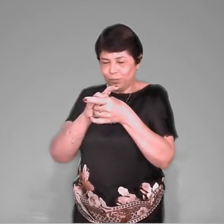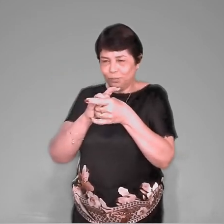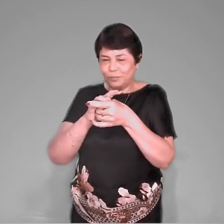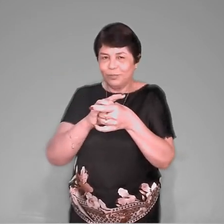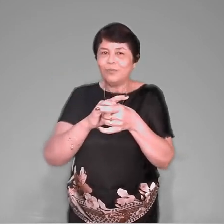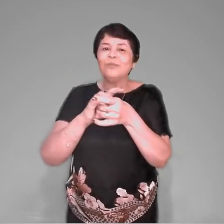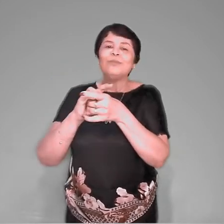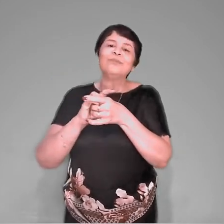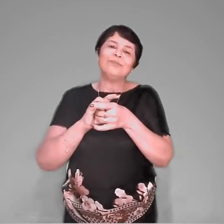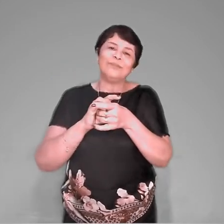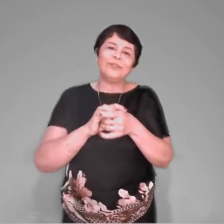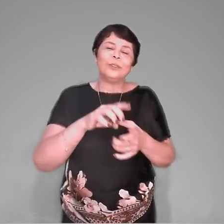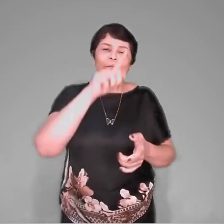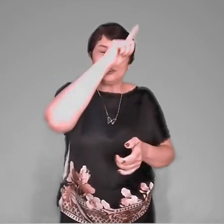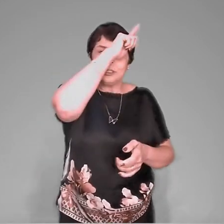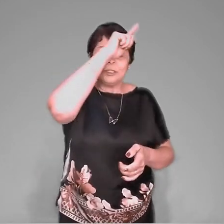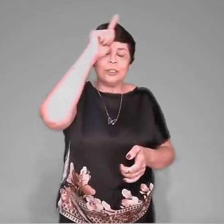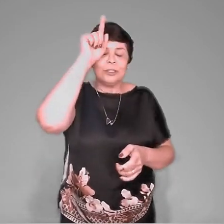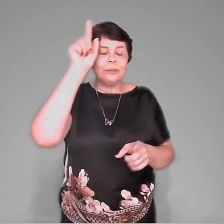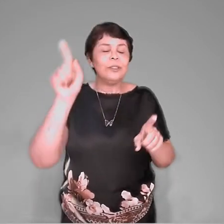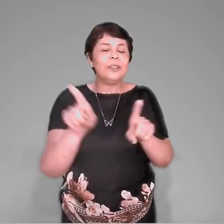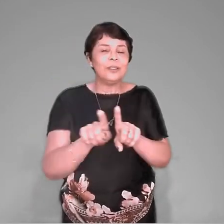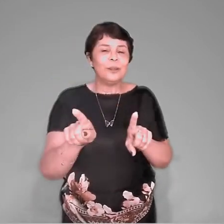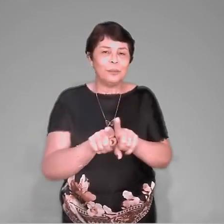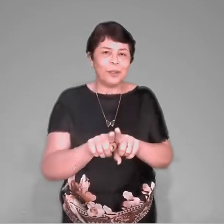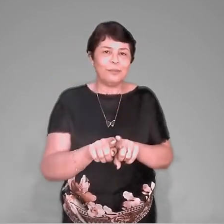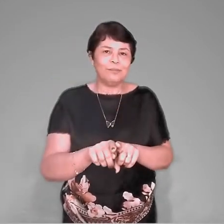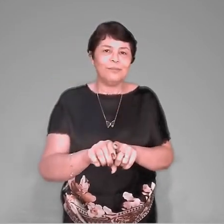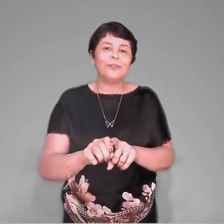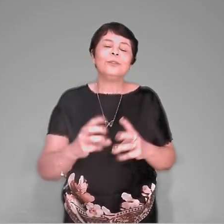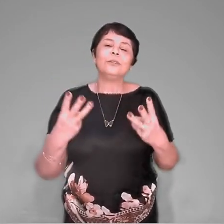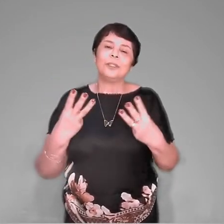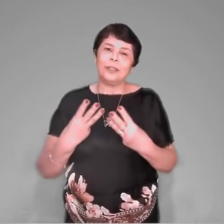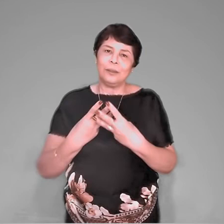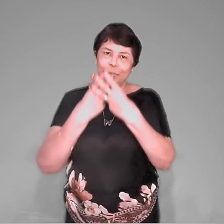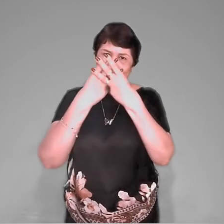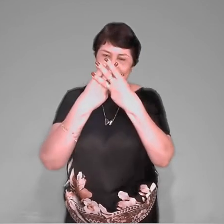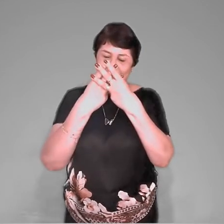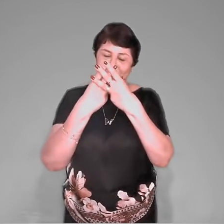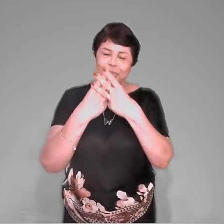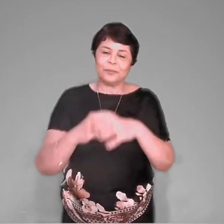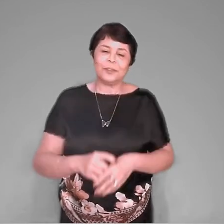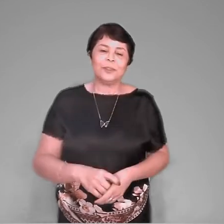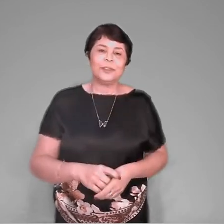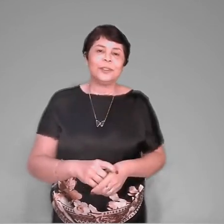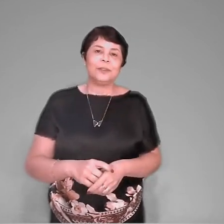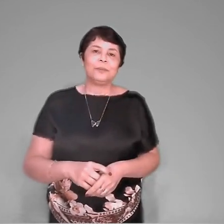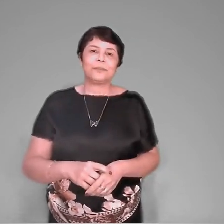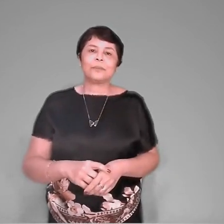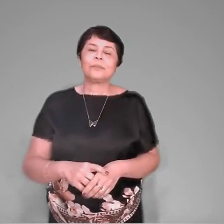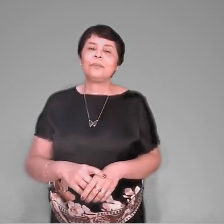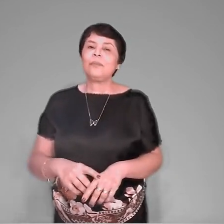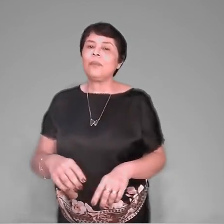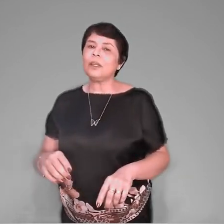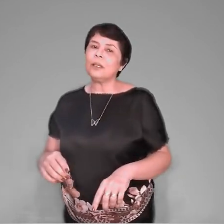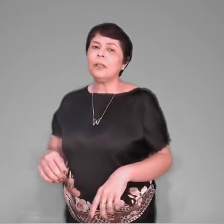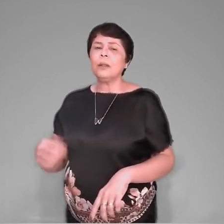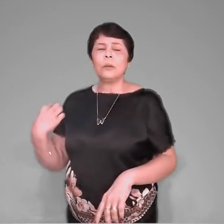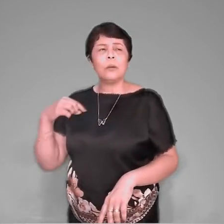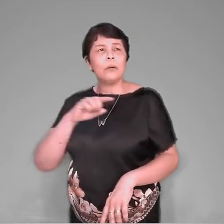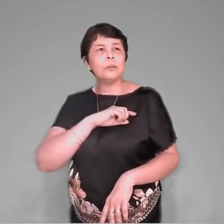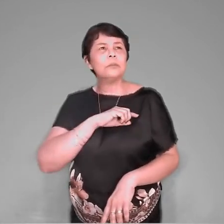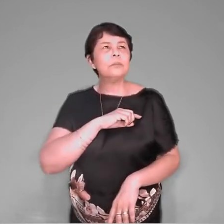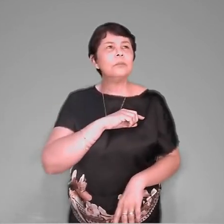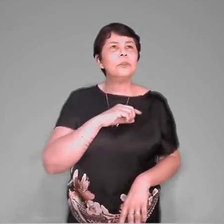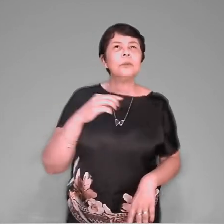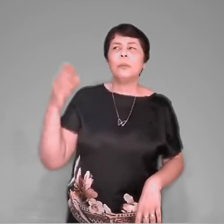que Ele vai habitar. Não podemos nos esquecer dos templos antigamente dos judeus, das